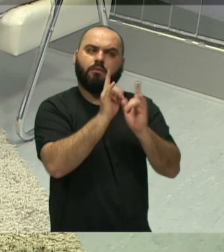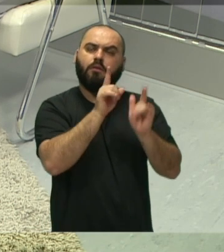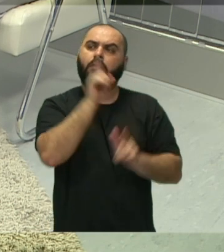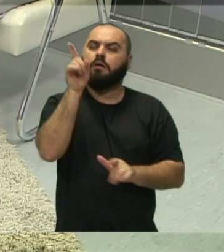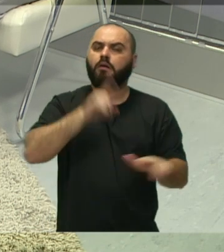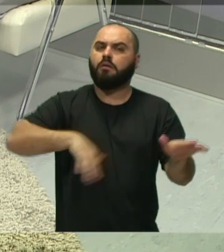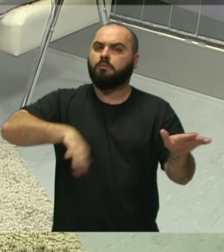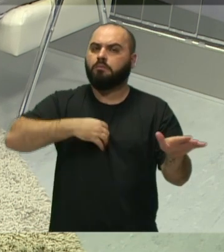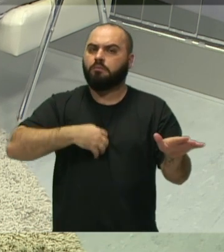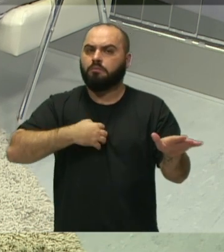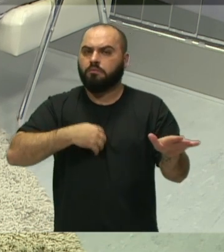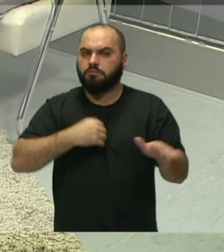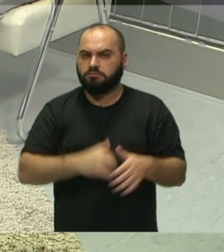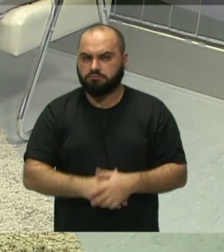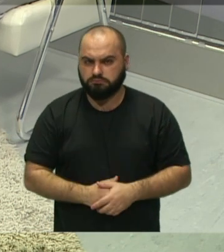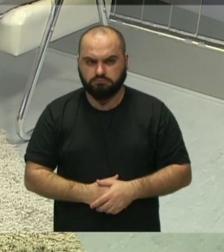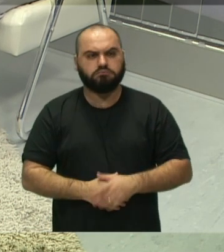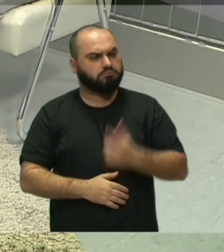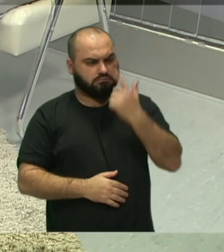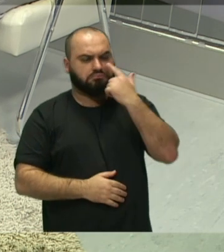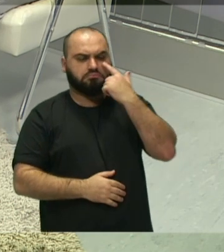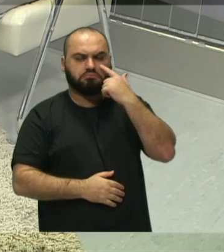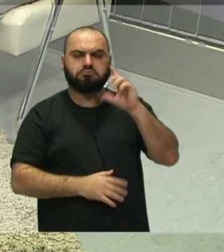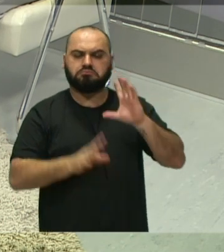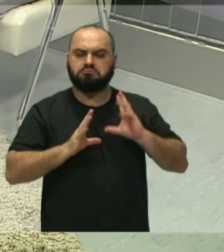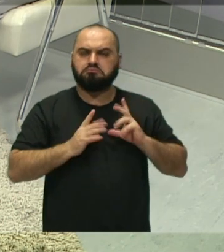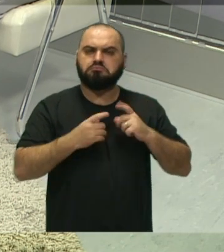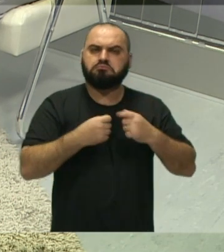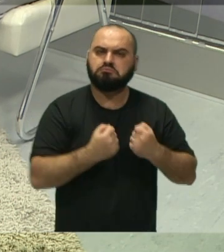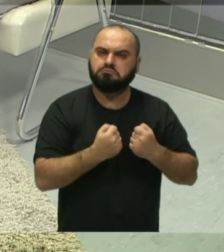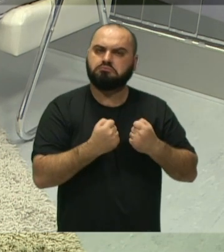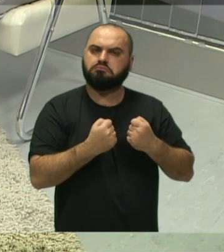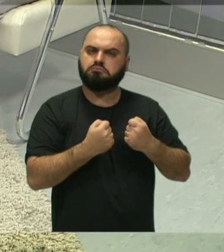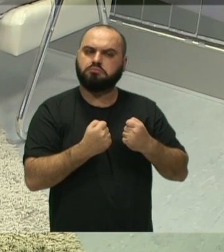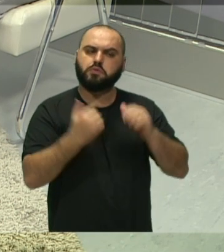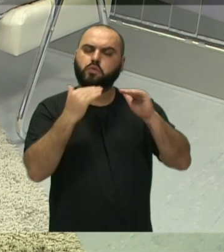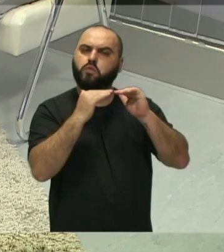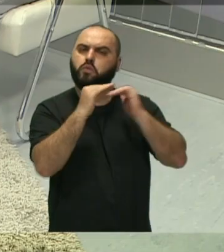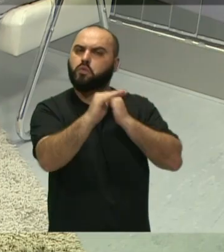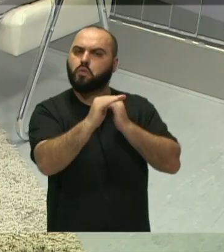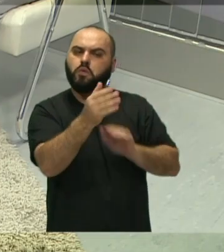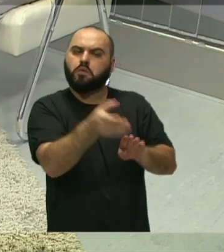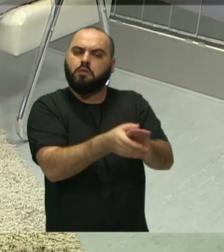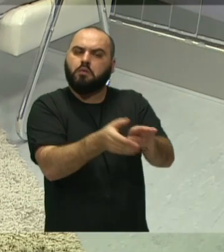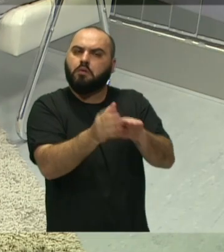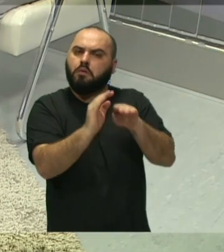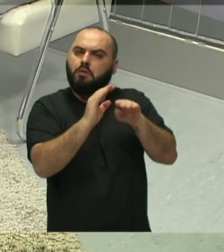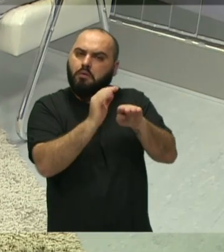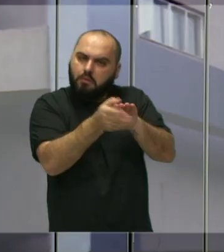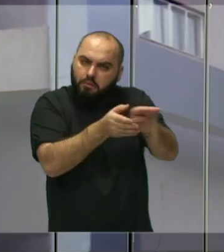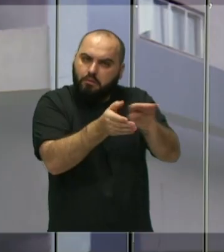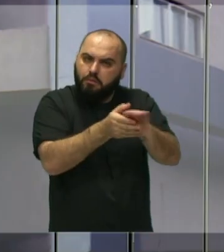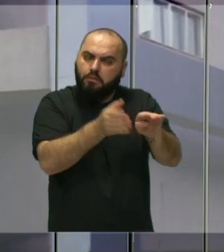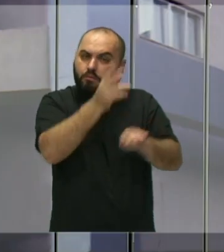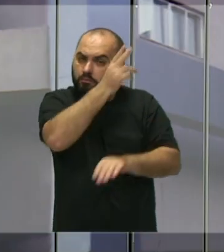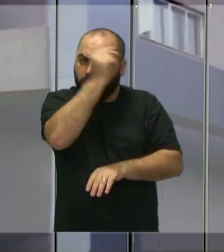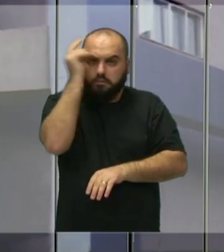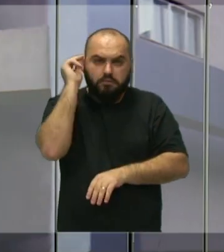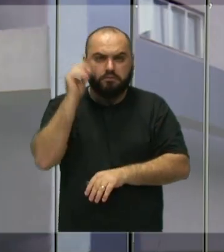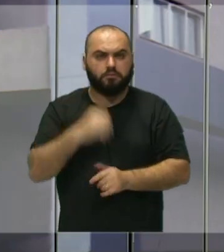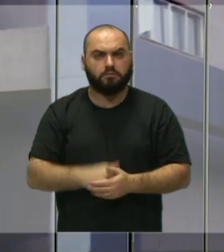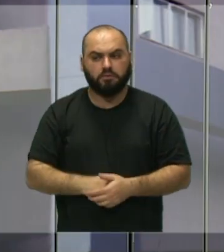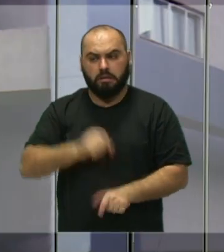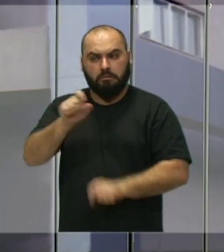Brava, onde a gente, de uma forma corajosa, se posicionou, muitas vezes indo contra a orientação do governo. Porque quem orienta o mandato